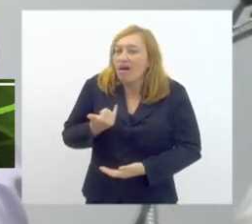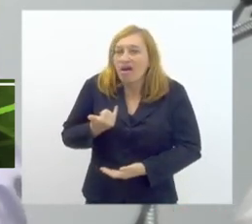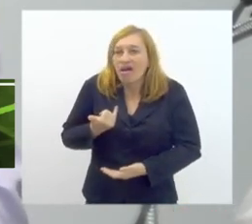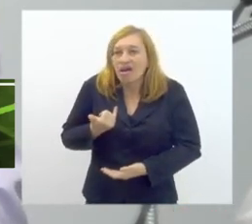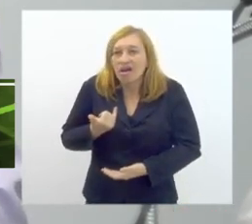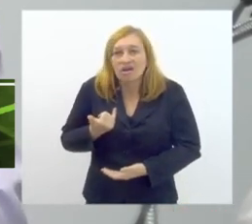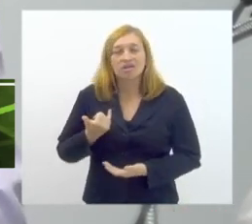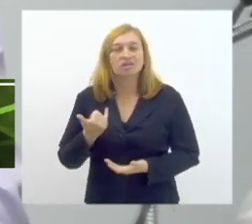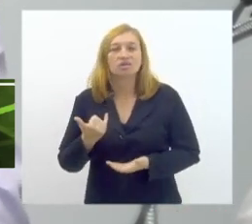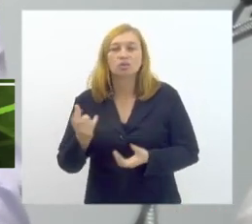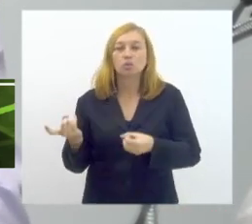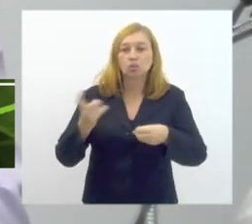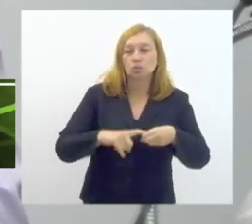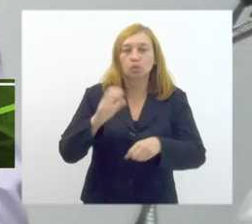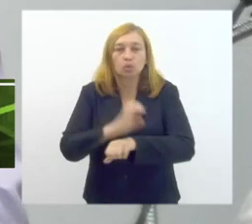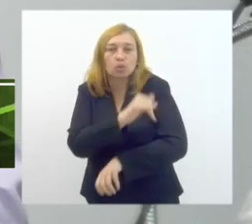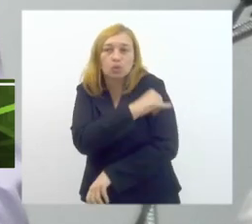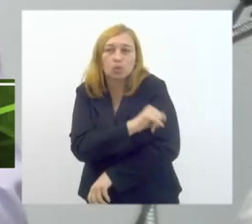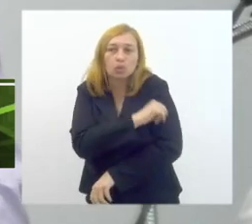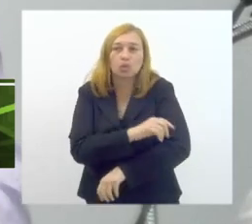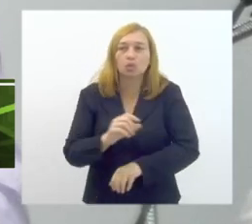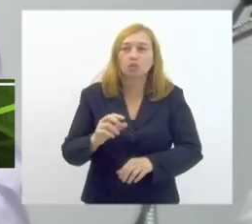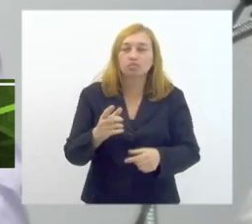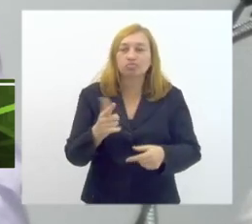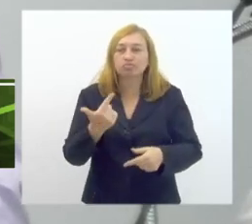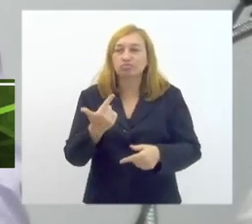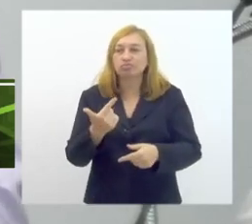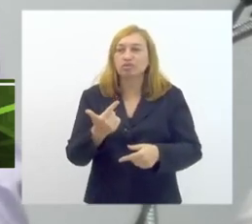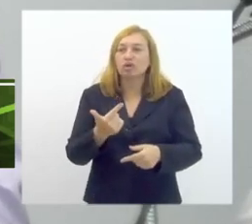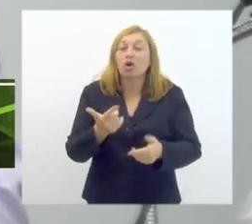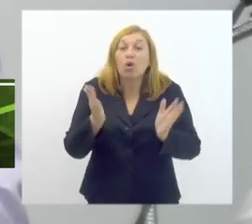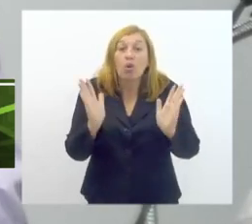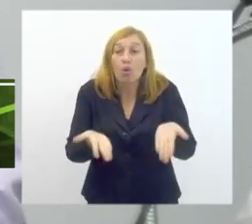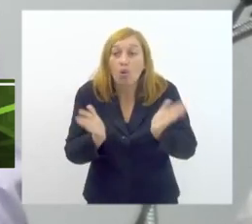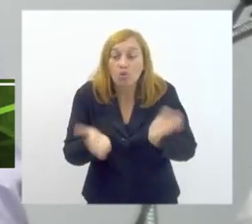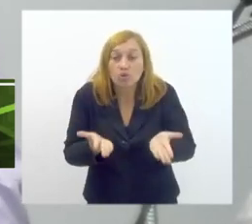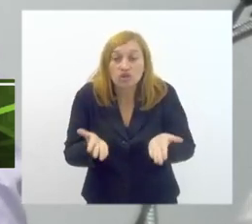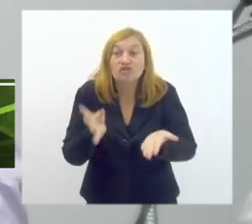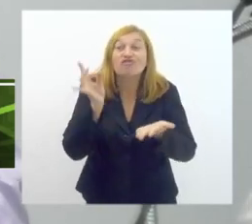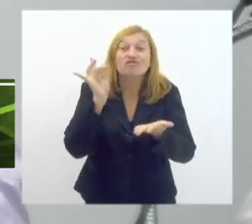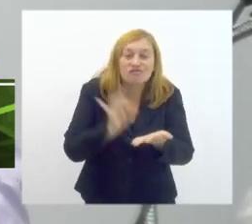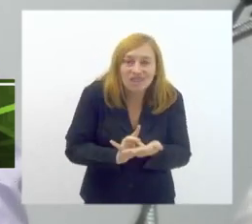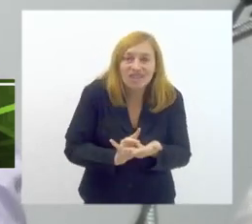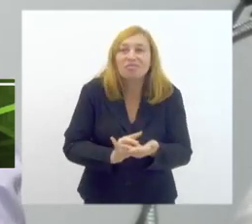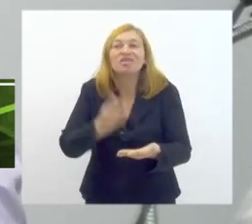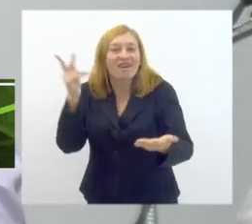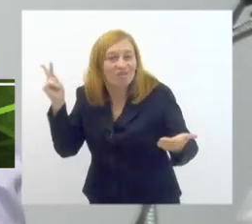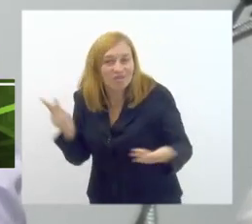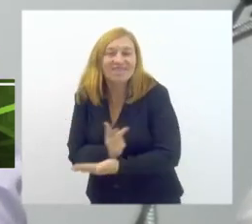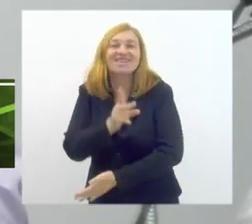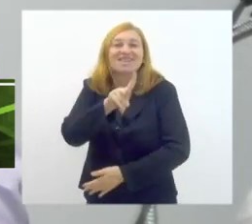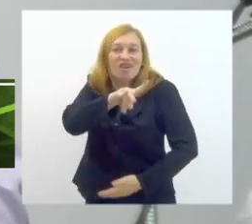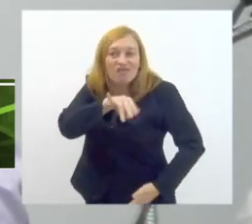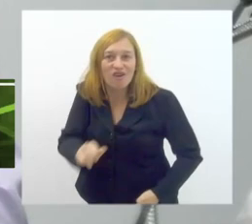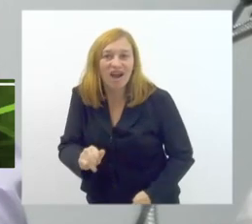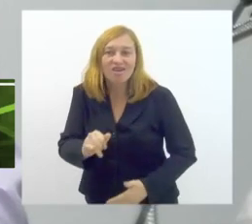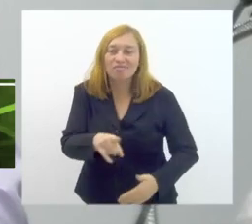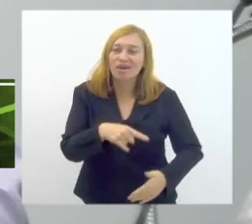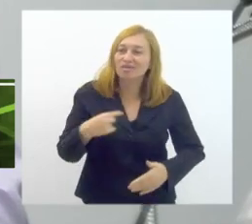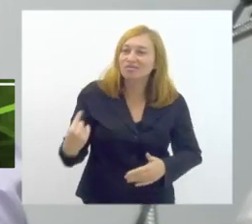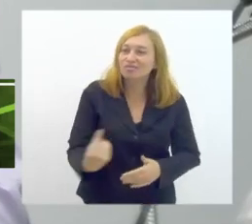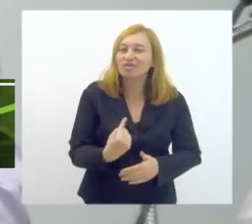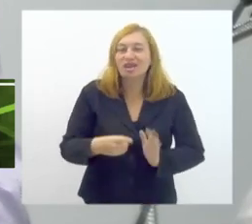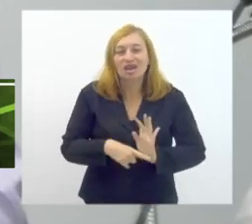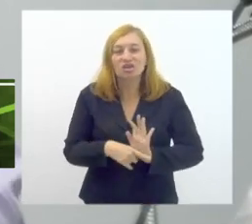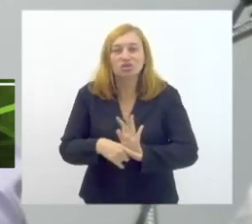a política de consórcio no Estado do Rio de Janeiro é uma questão irreversível, ou seja, hoje ela realmente vai acontecer. Isso para a gente nos dá uma